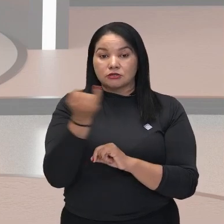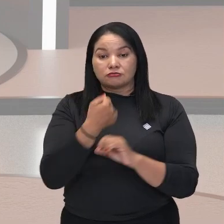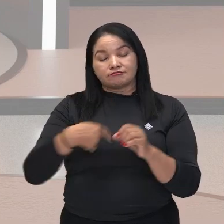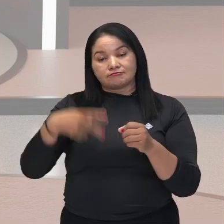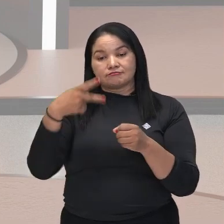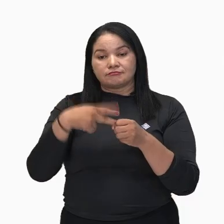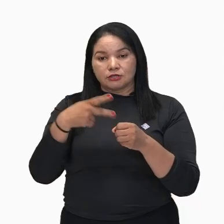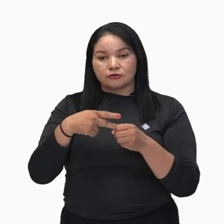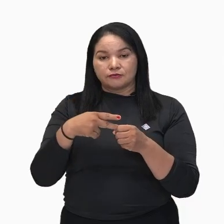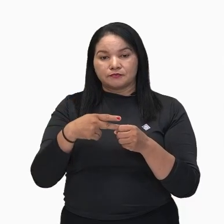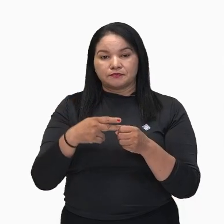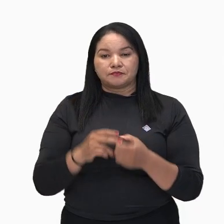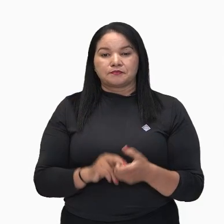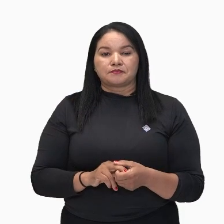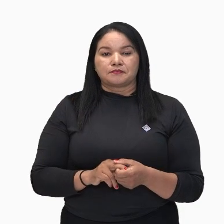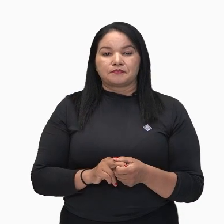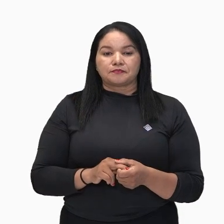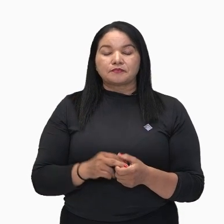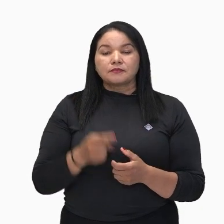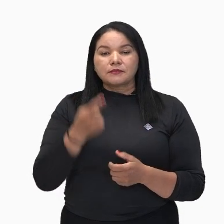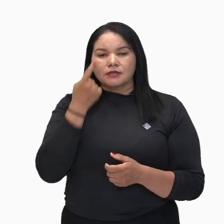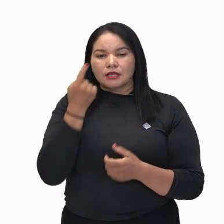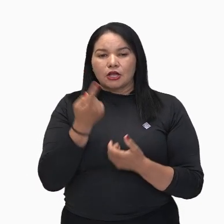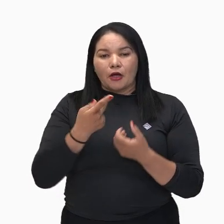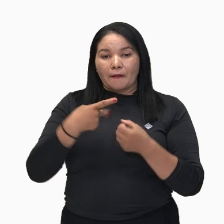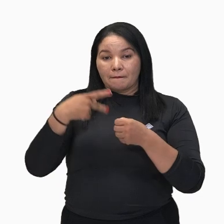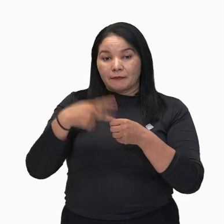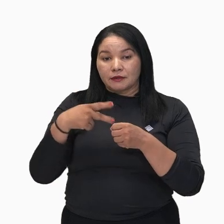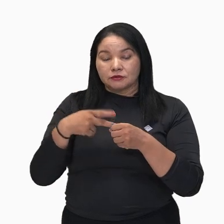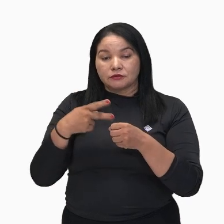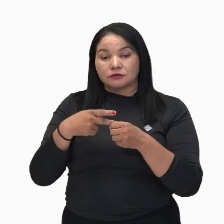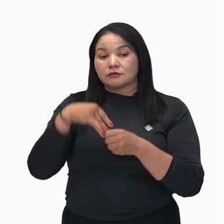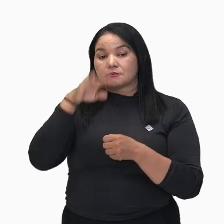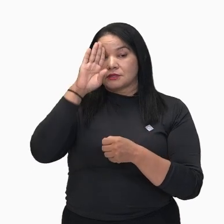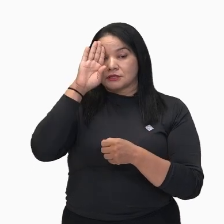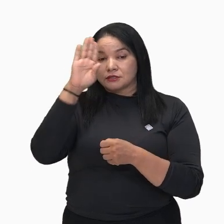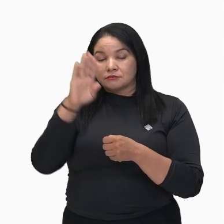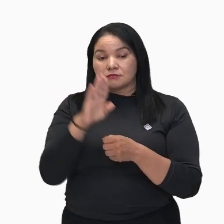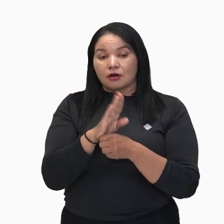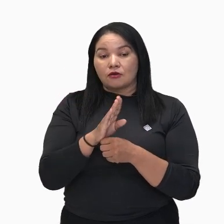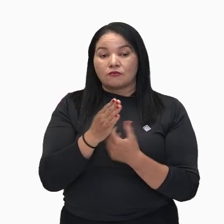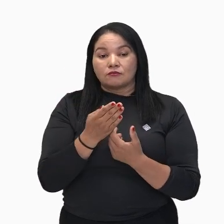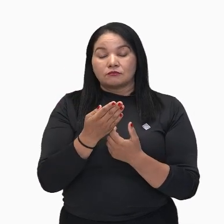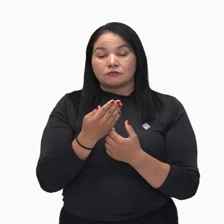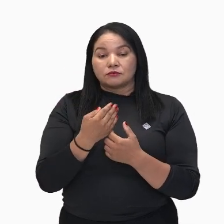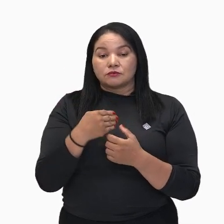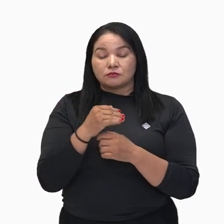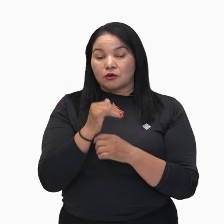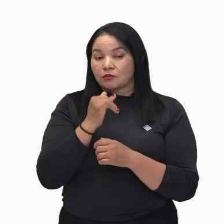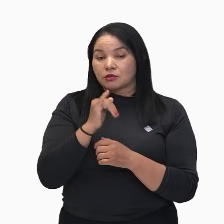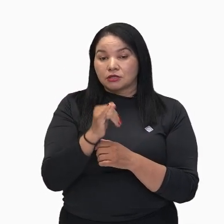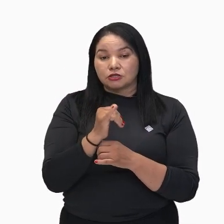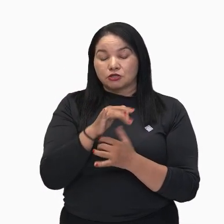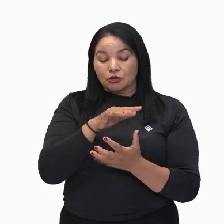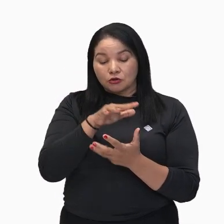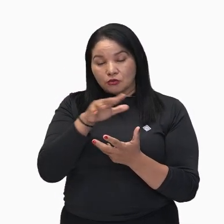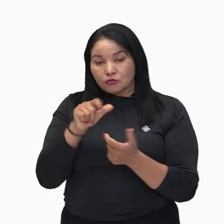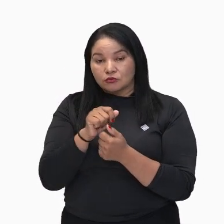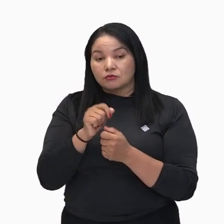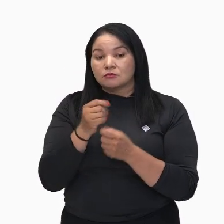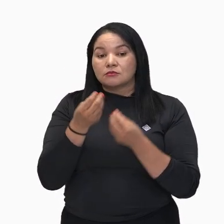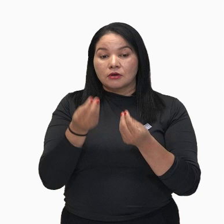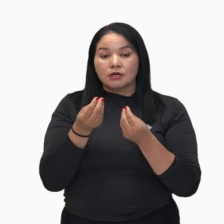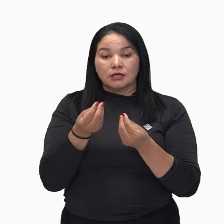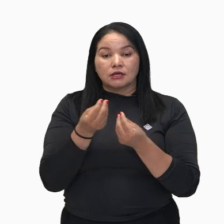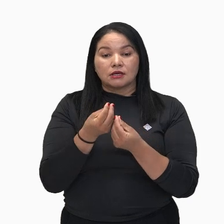petróleo, tá? Então, o petróleo, gente, ainda é a principal fonte de energia no mundo, além de servir